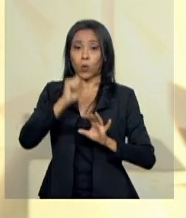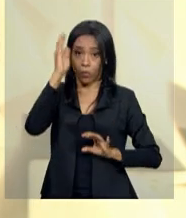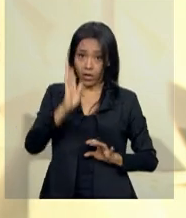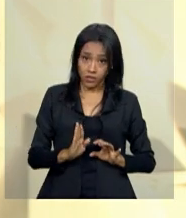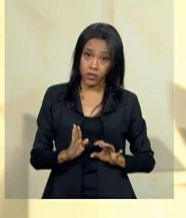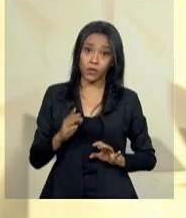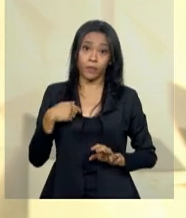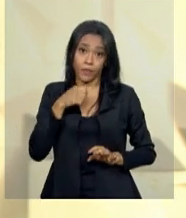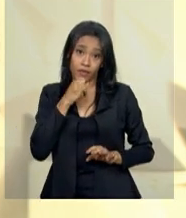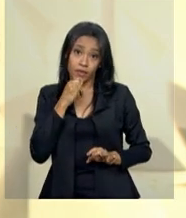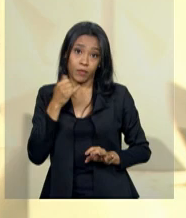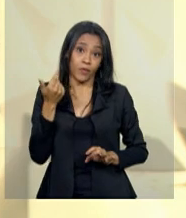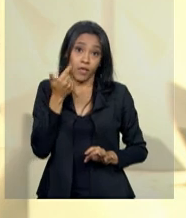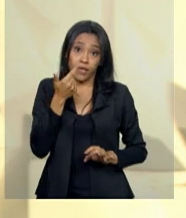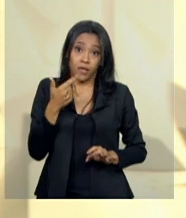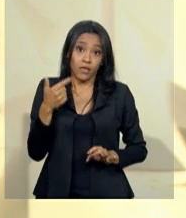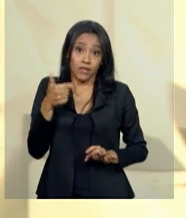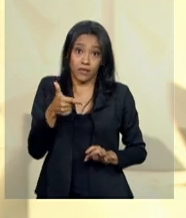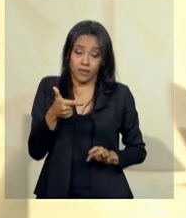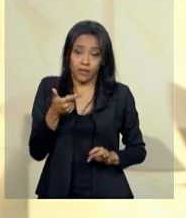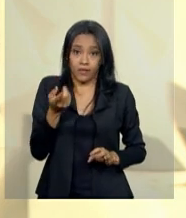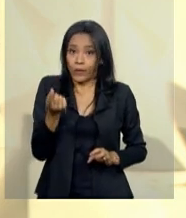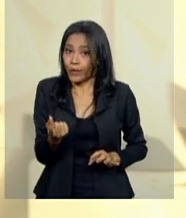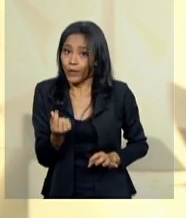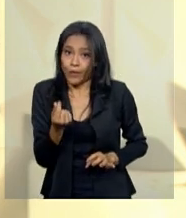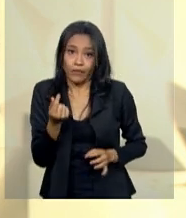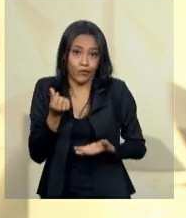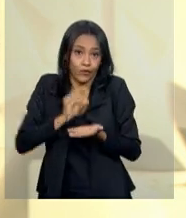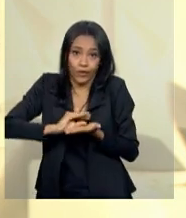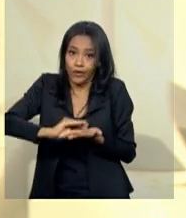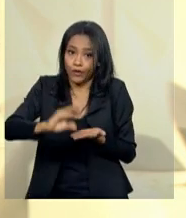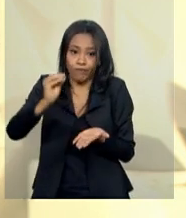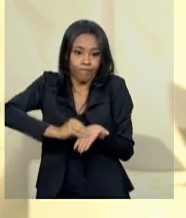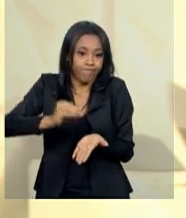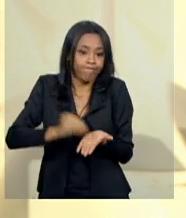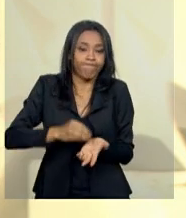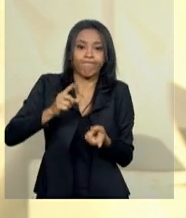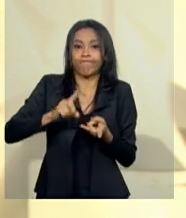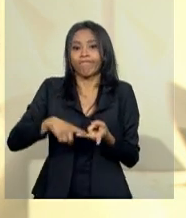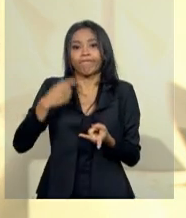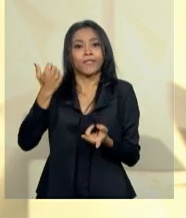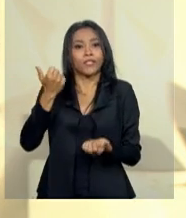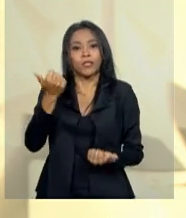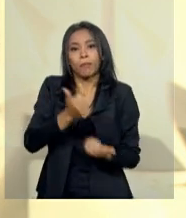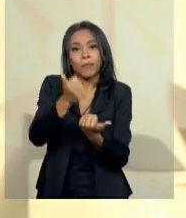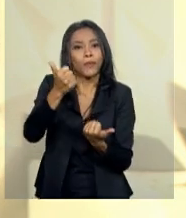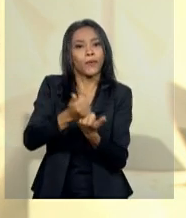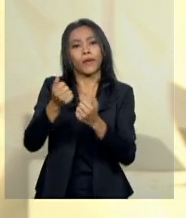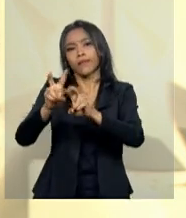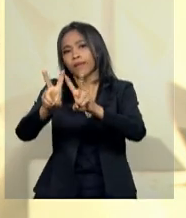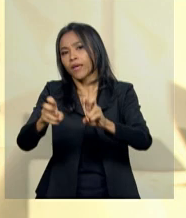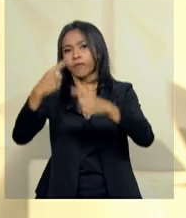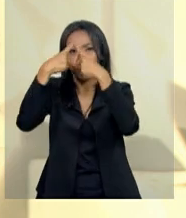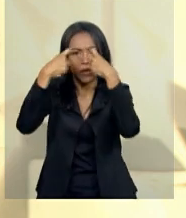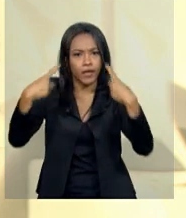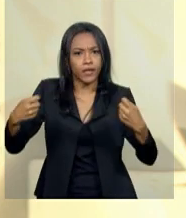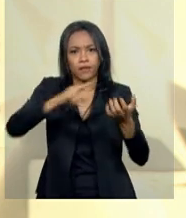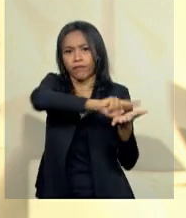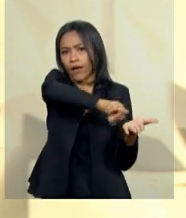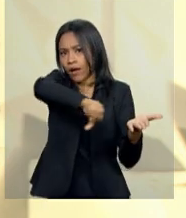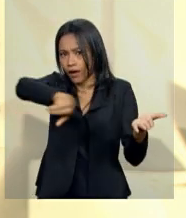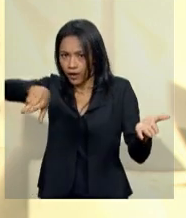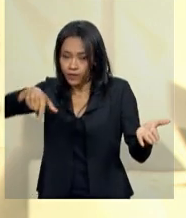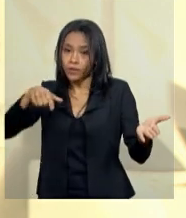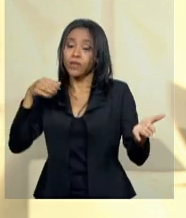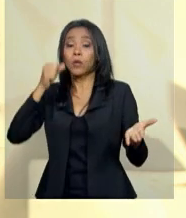de recursos tradicionais de poder, como recursos financeiros, recursos para a promoção da violência, força armada e por aí vai,